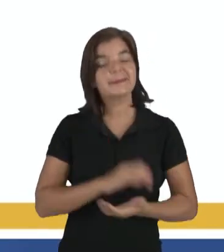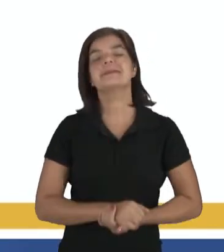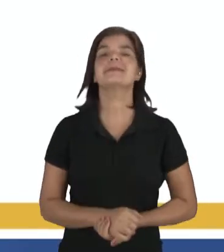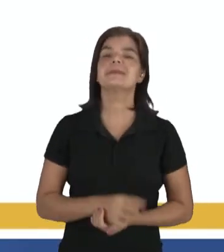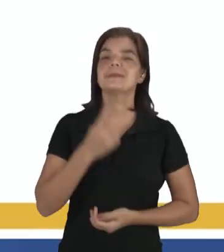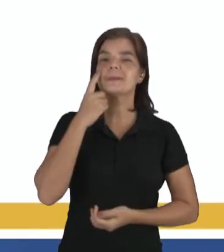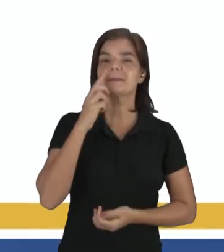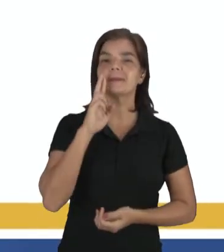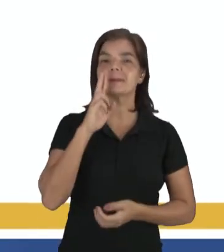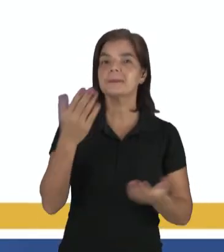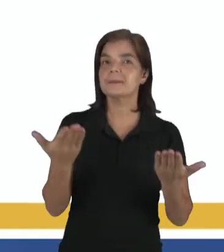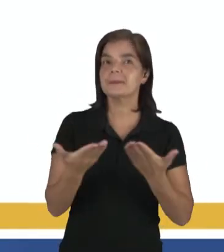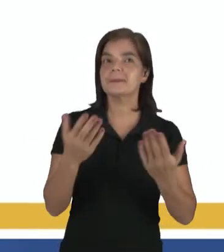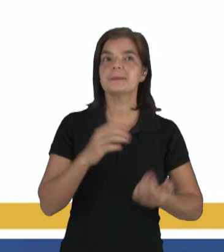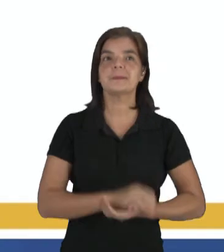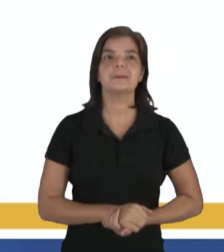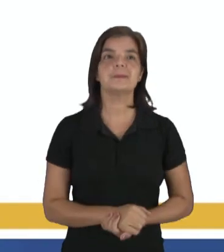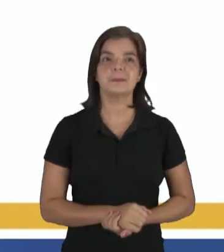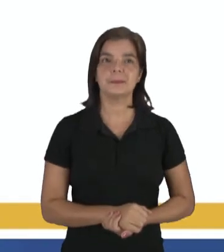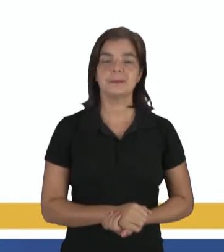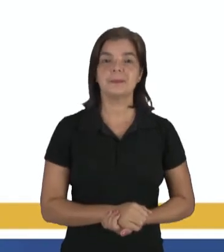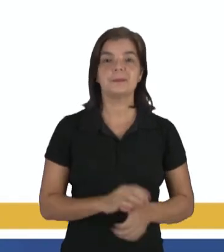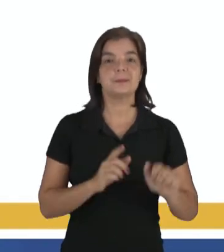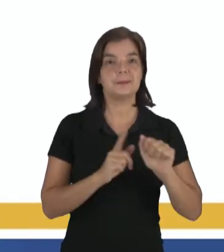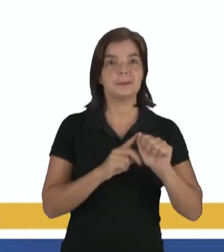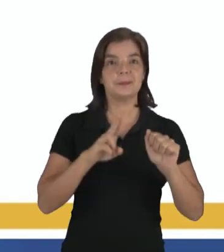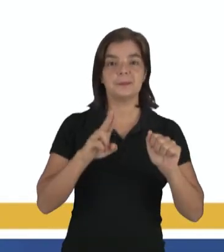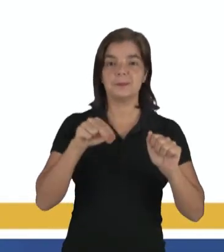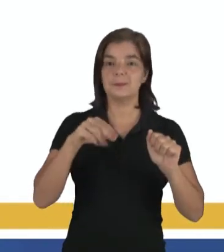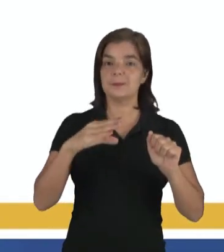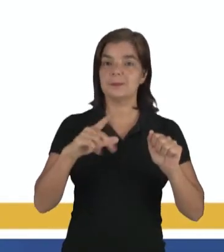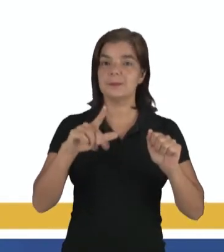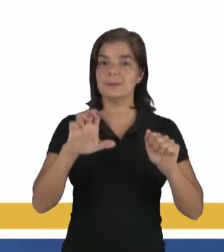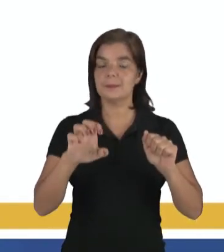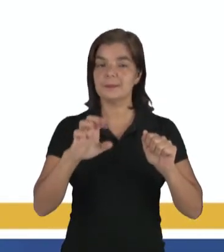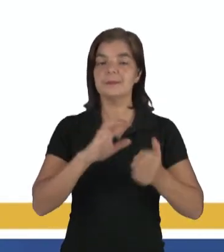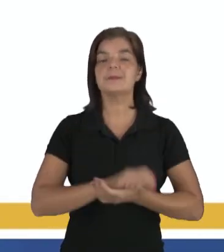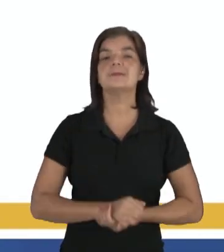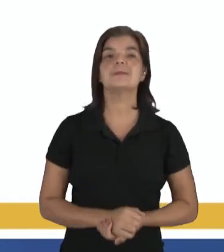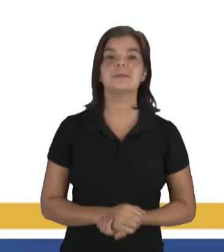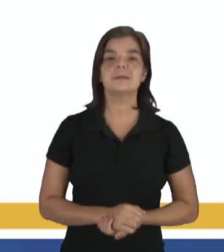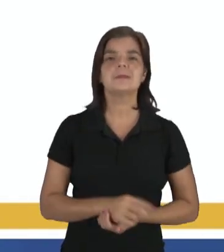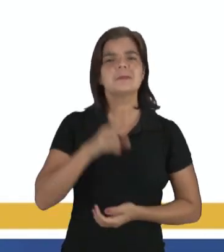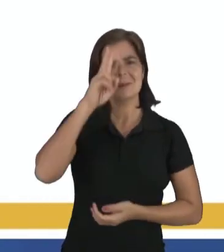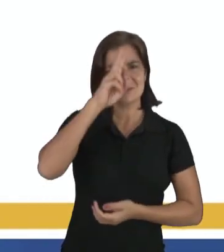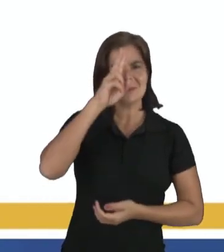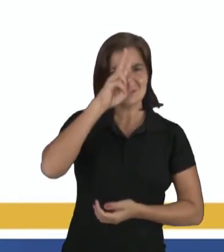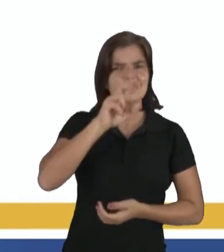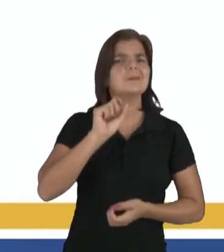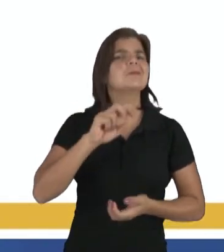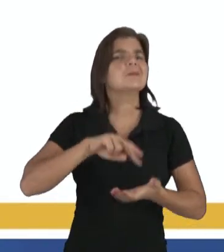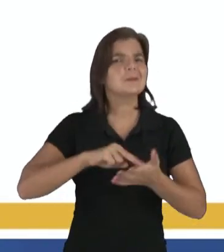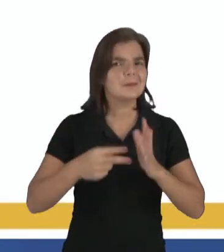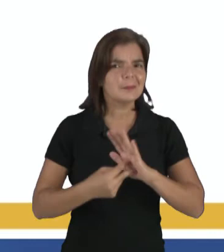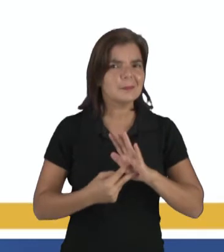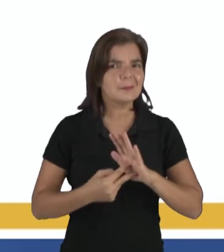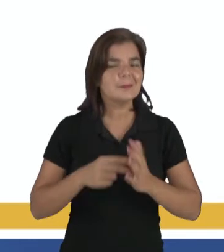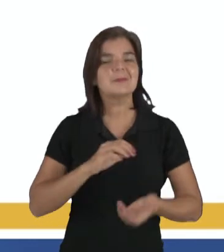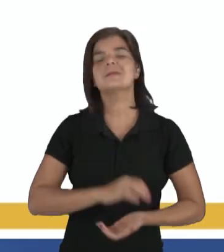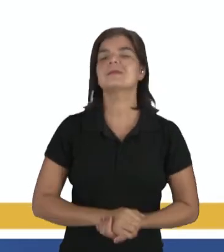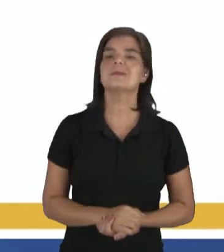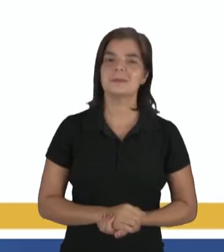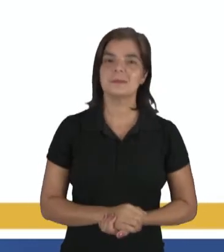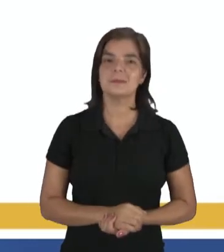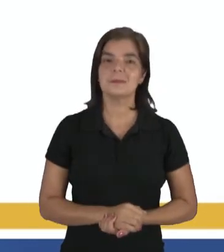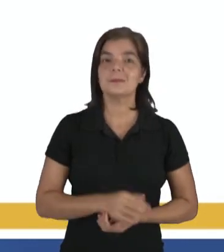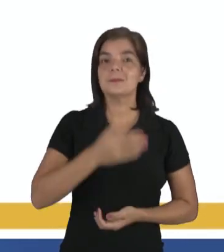vamos ver a resposta juntos então na letra a nós temos uncle lembra o que que é arrancou arrancou